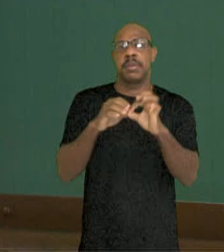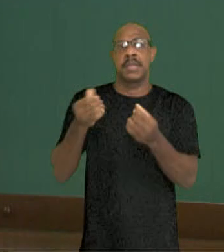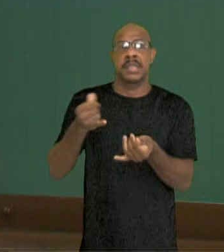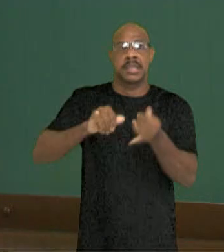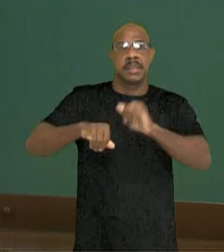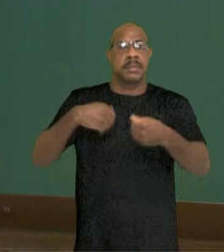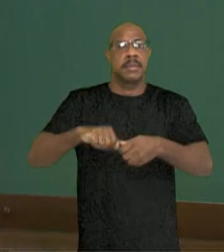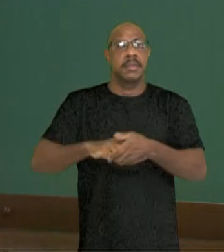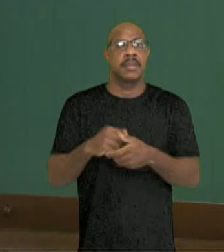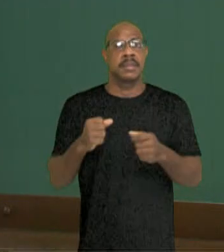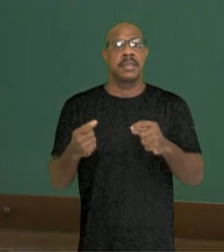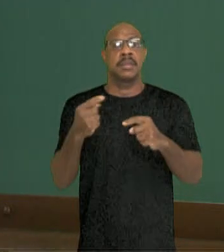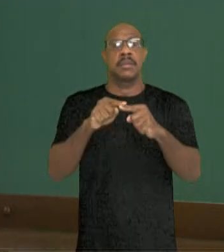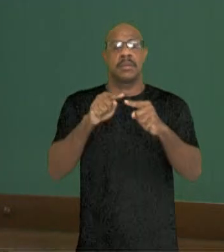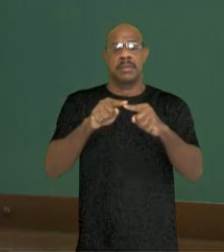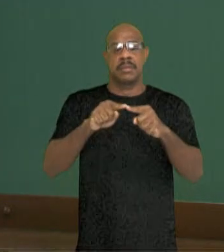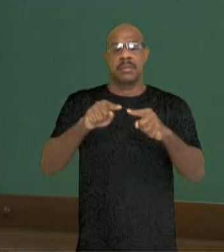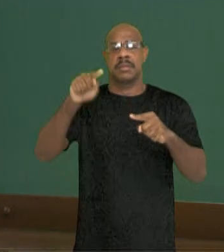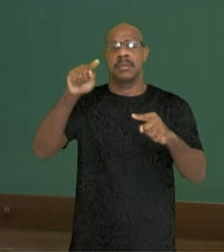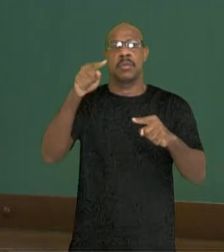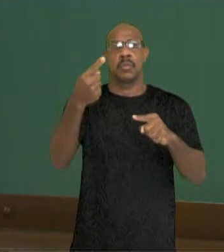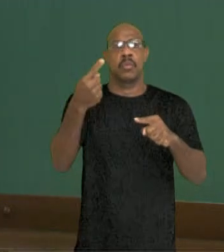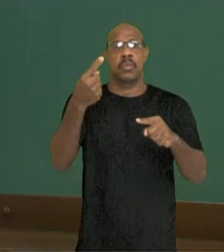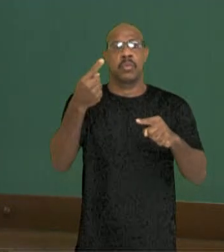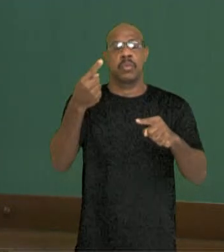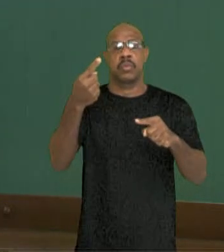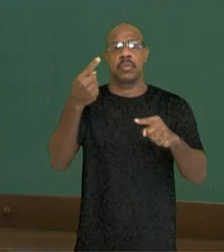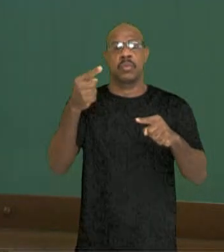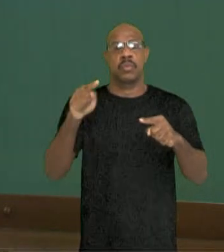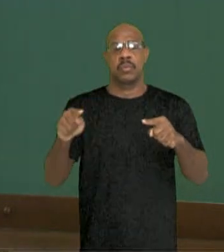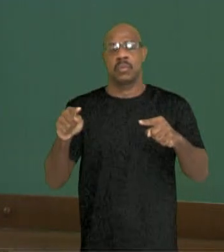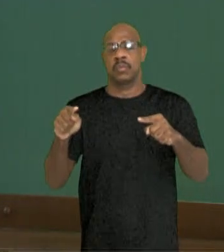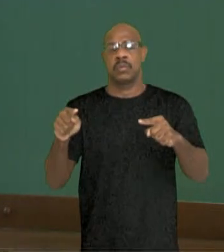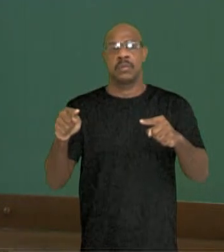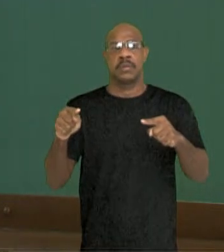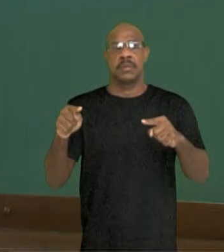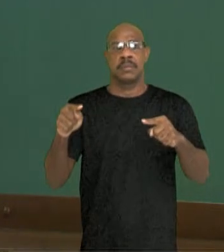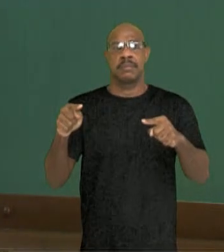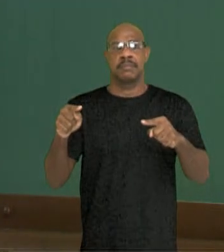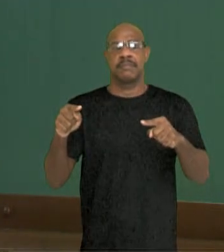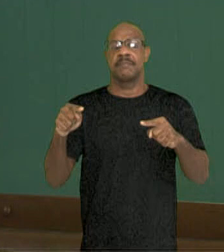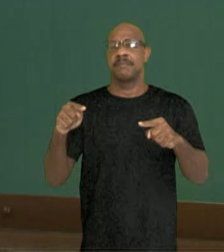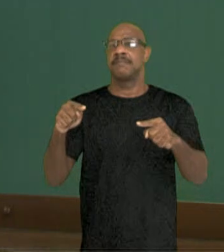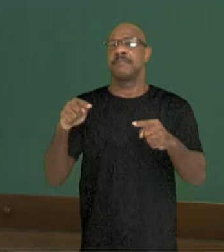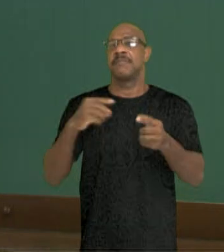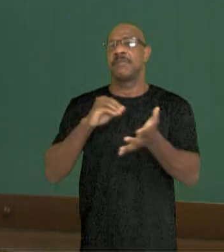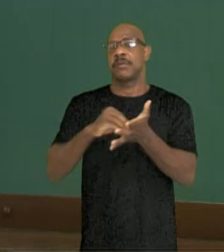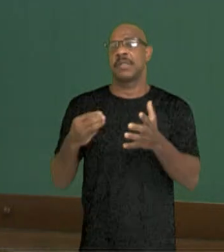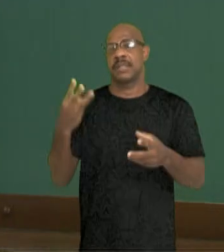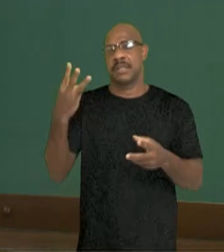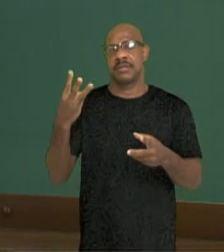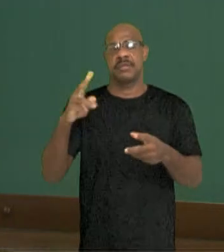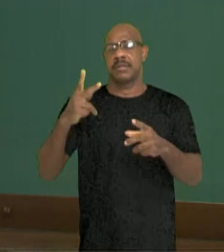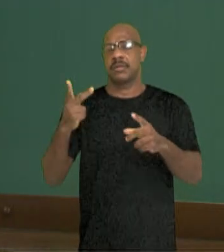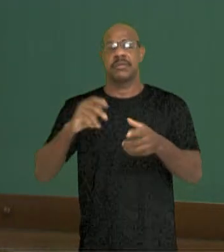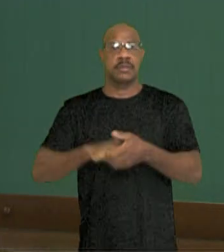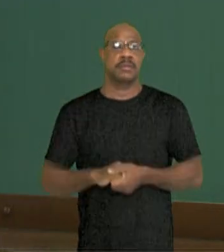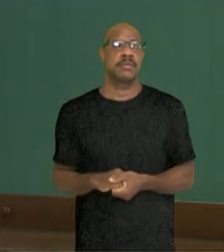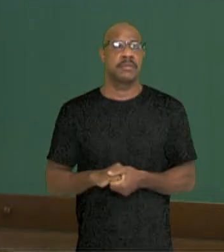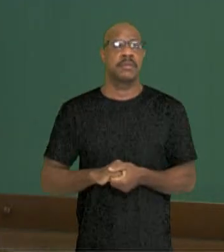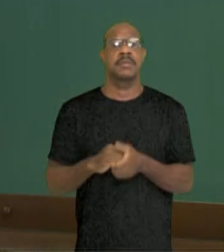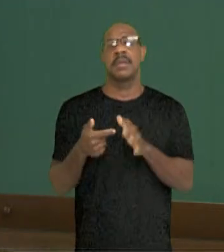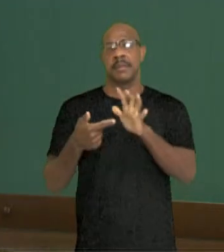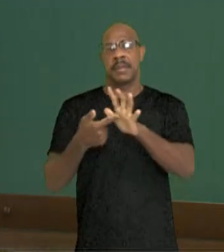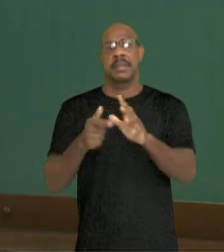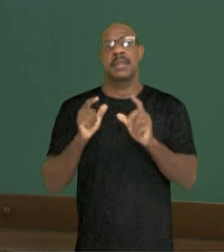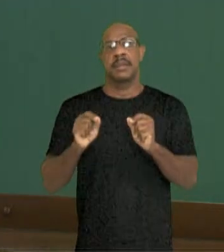observe, ele tem uma ligação química aqui, para fechar 4 faltam 3, então ele tem 3 hidrogênios. Muito bem, como está representado